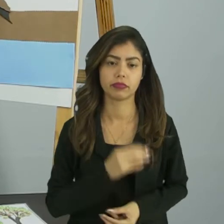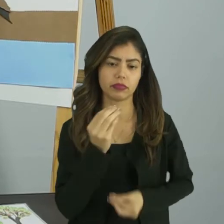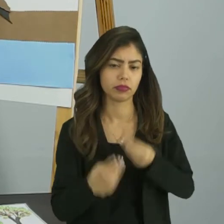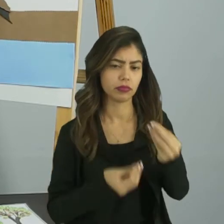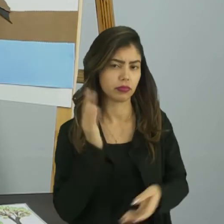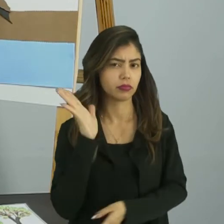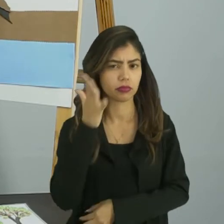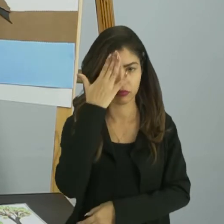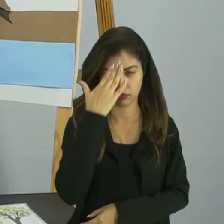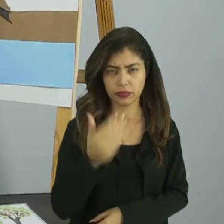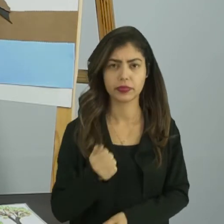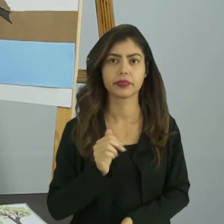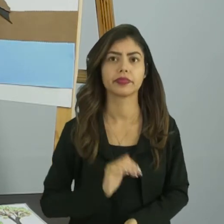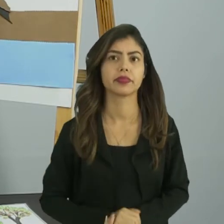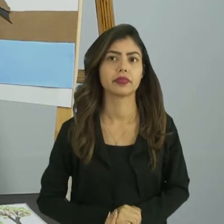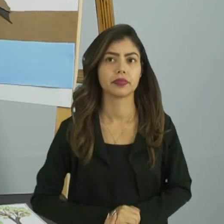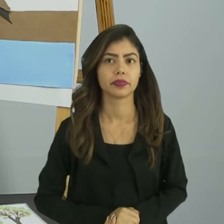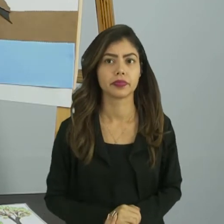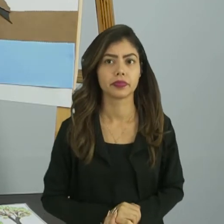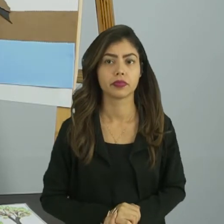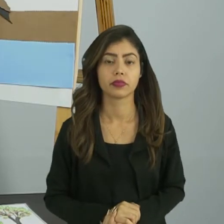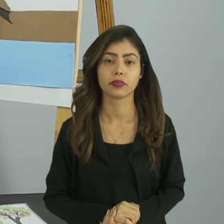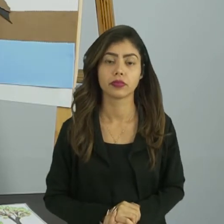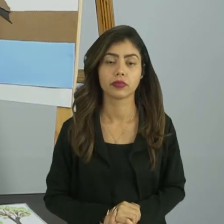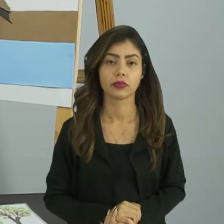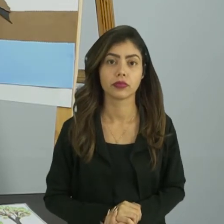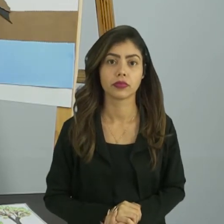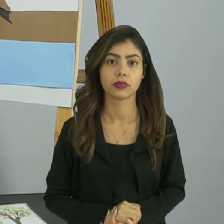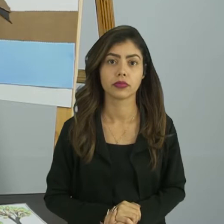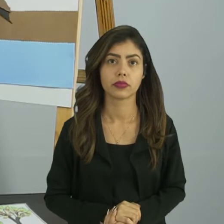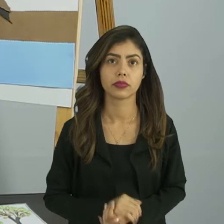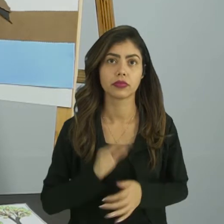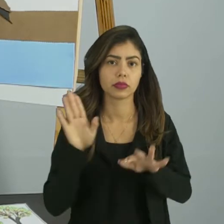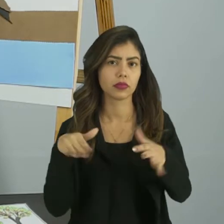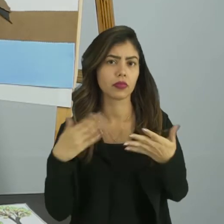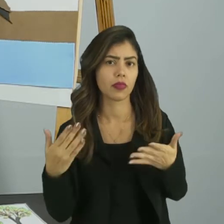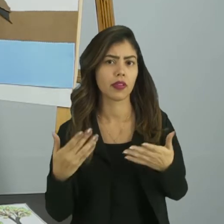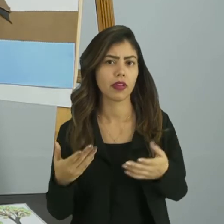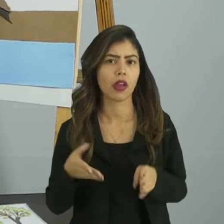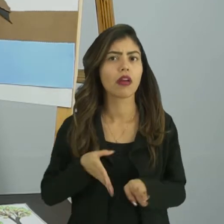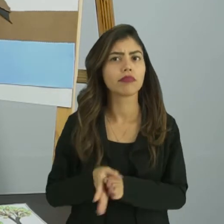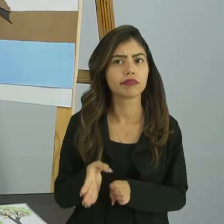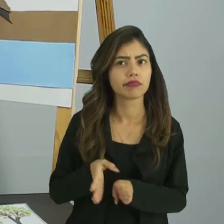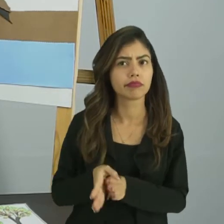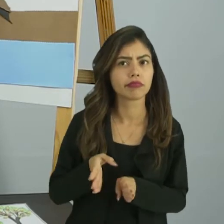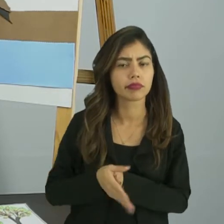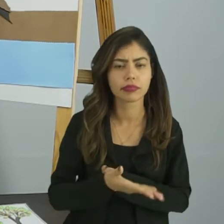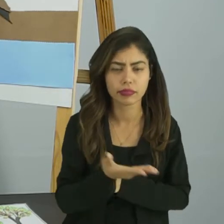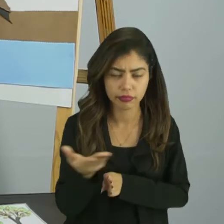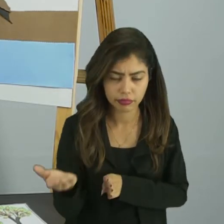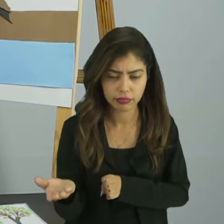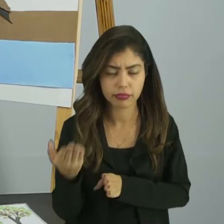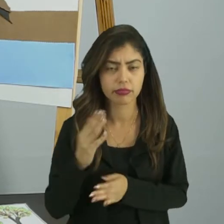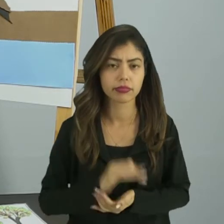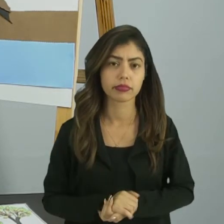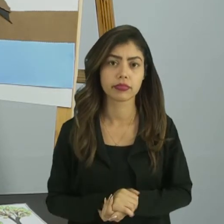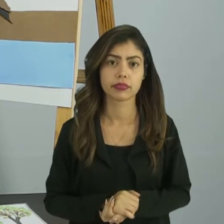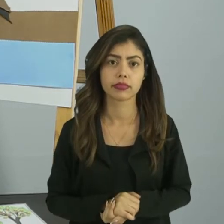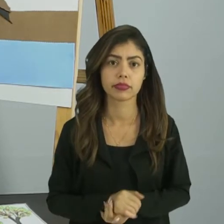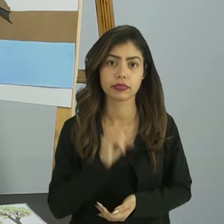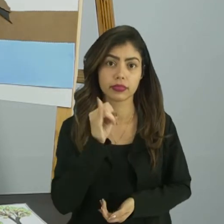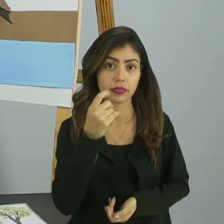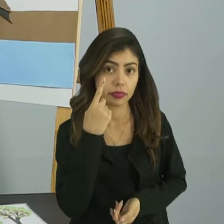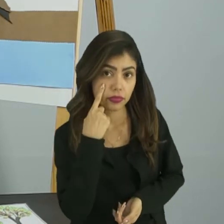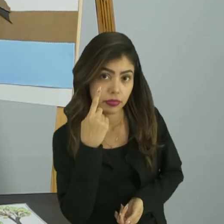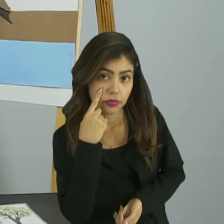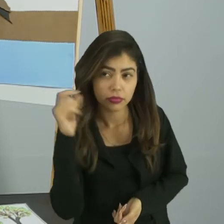já sabe, não é? Então, qual o conselho que eu dou a vocês? Se vocês